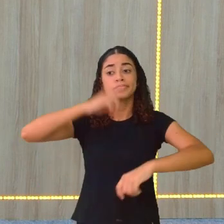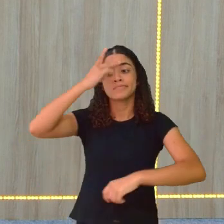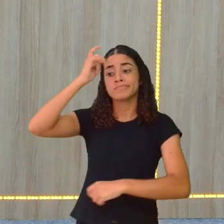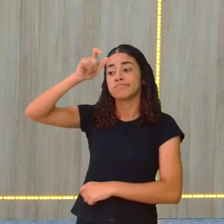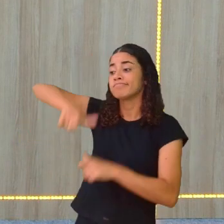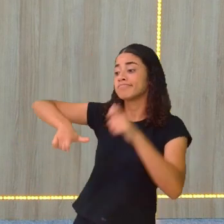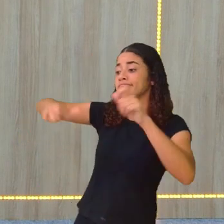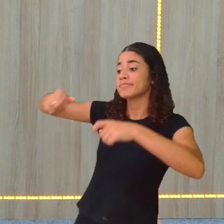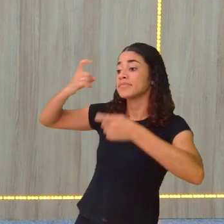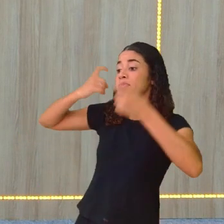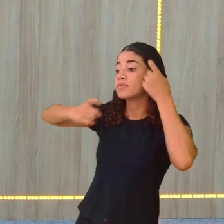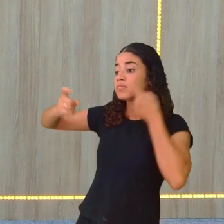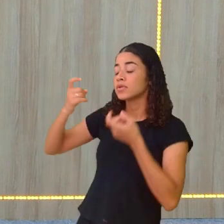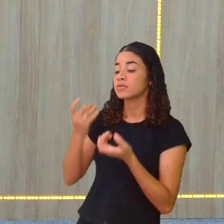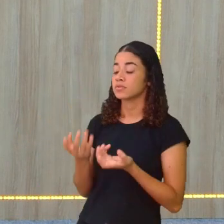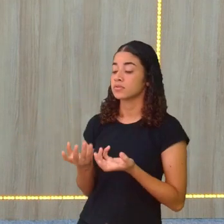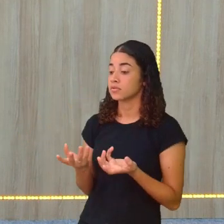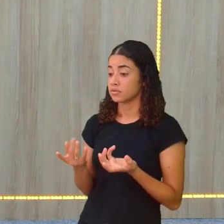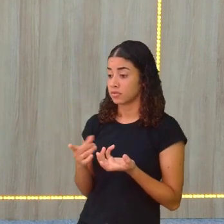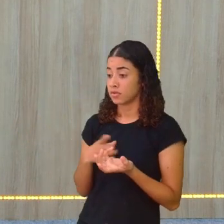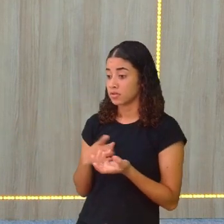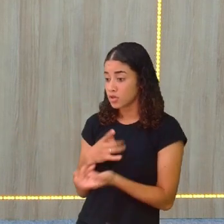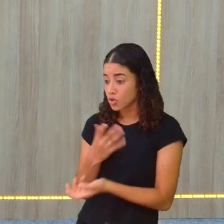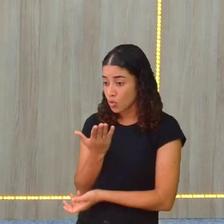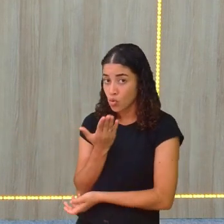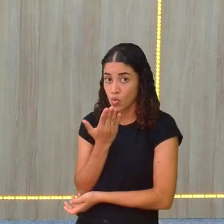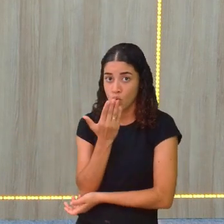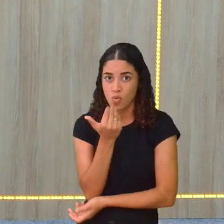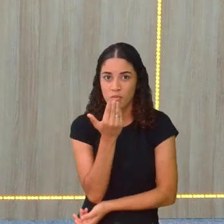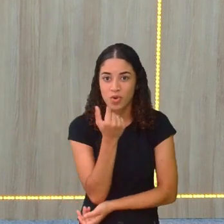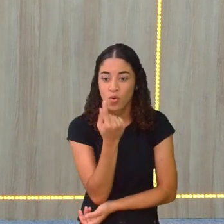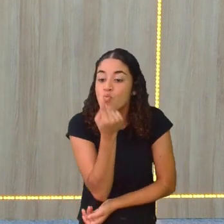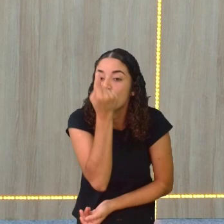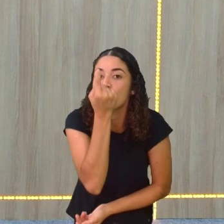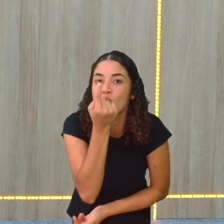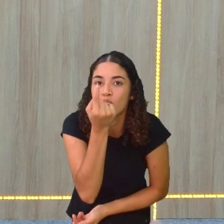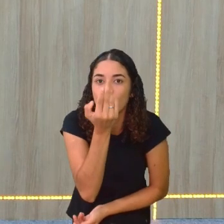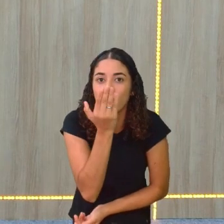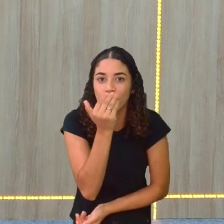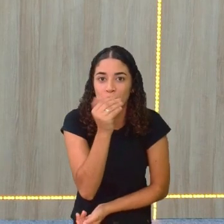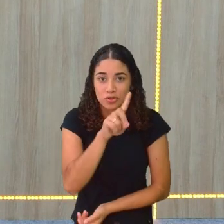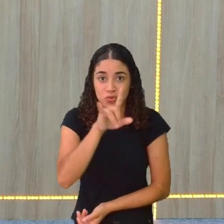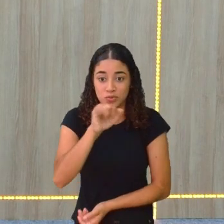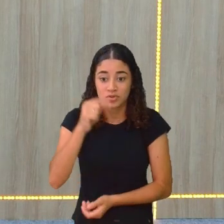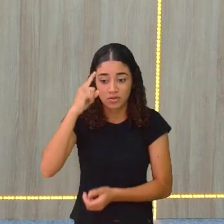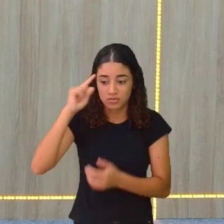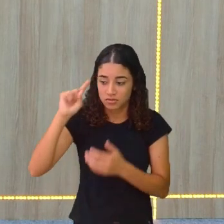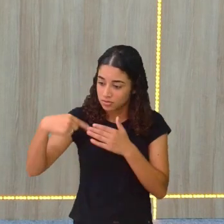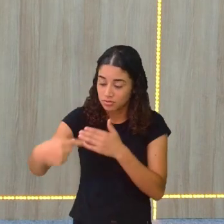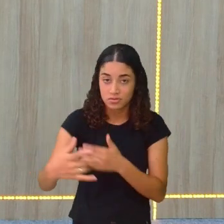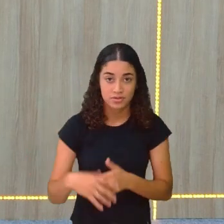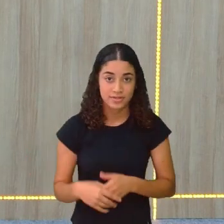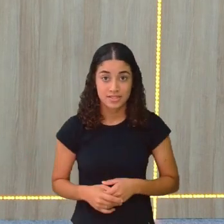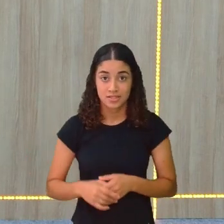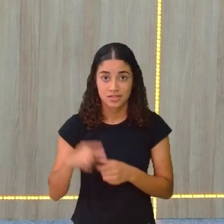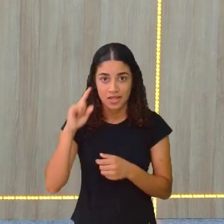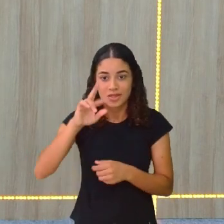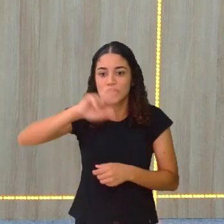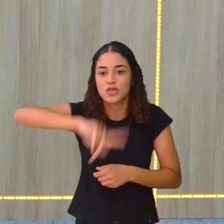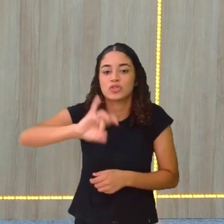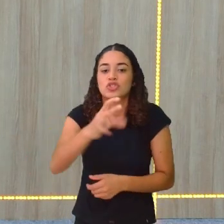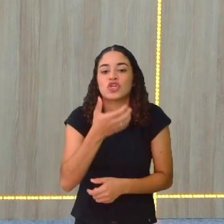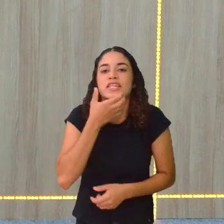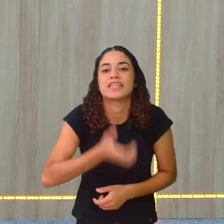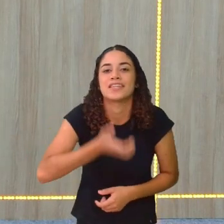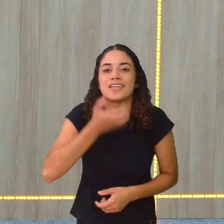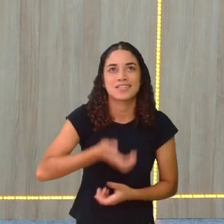estão preocupadas se terão uma refeição no dia a dia, todos os dias, né?